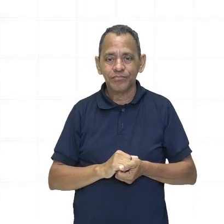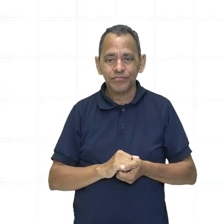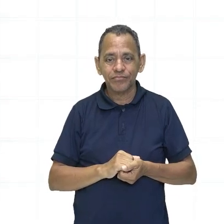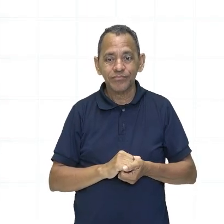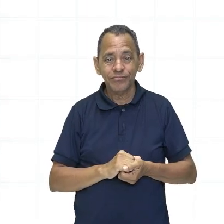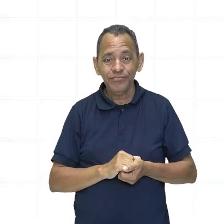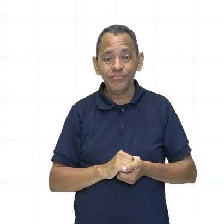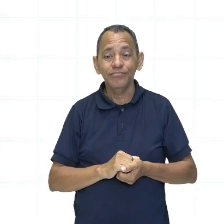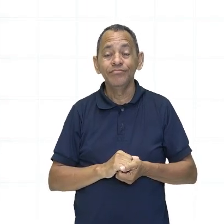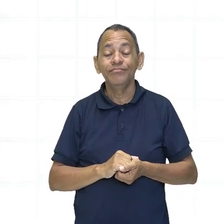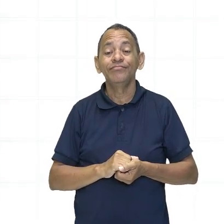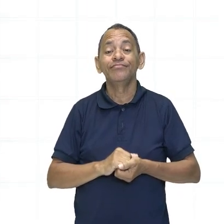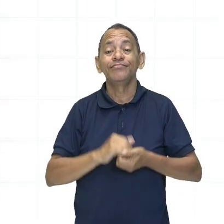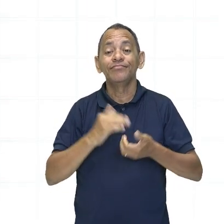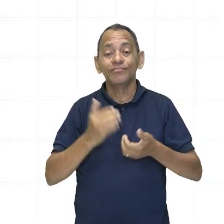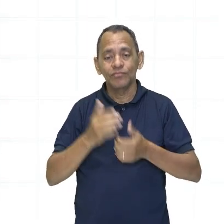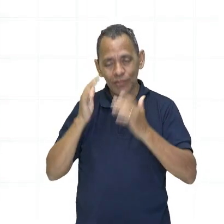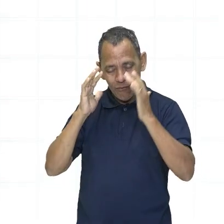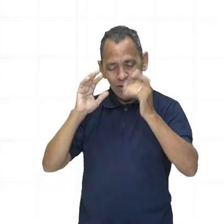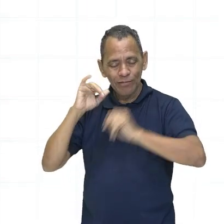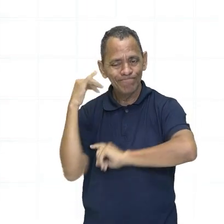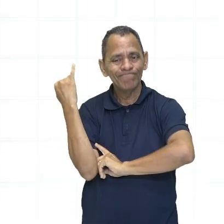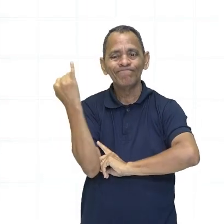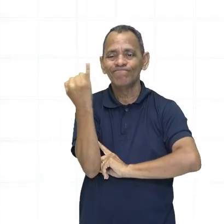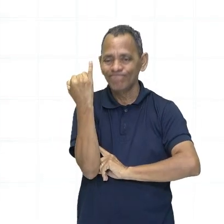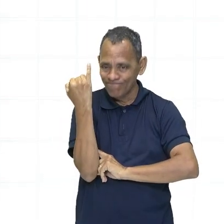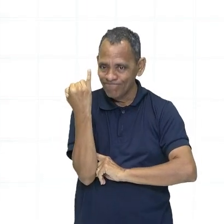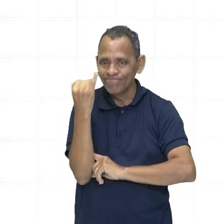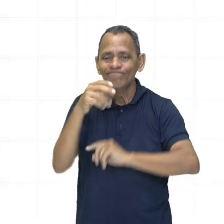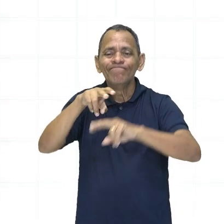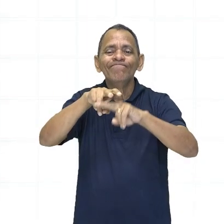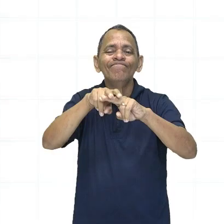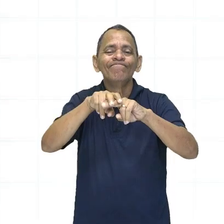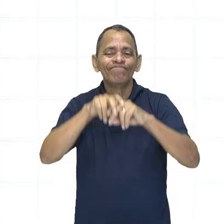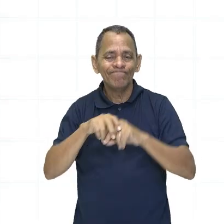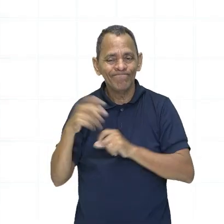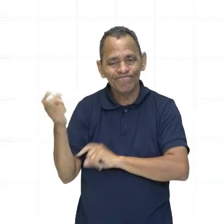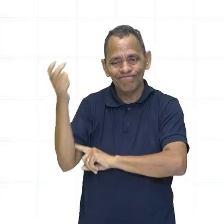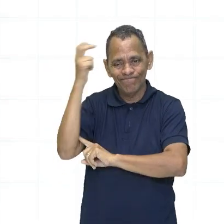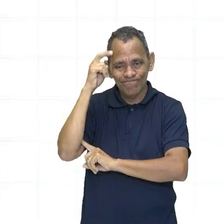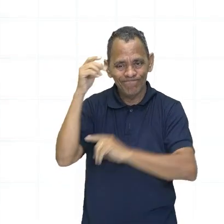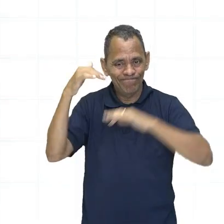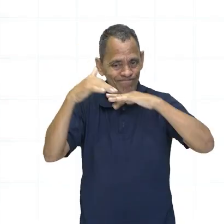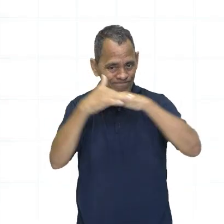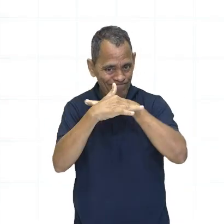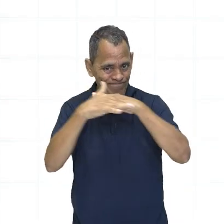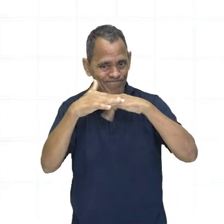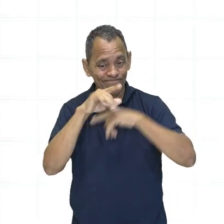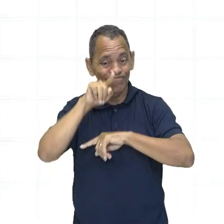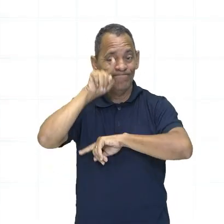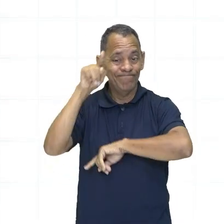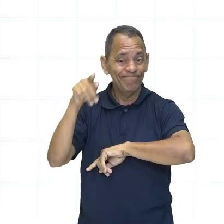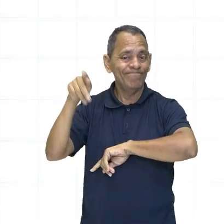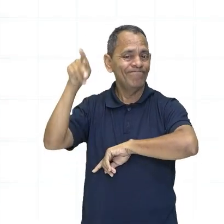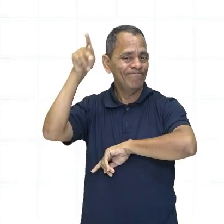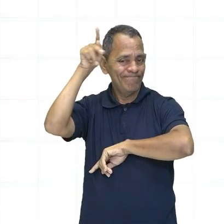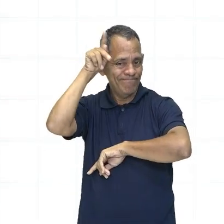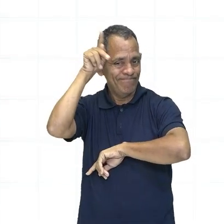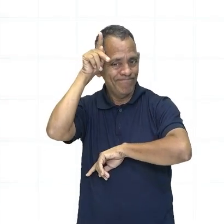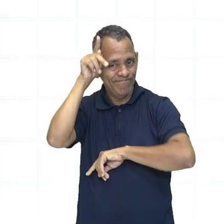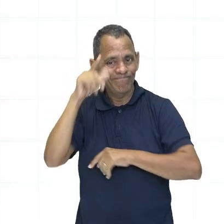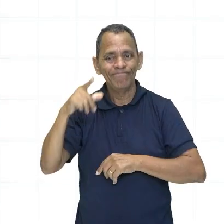Bem, o evento ele é extremamente importante para a cultura da cidade de Parintins e ganha